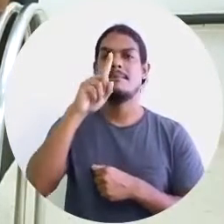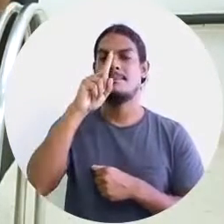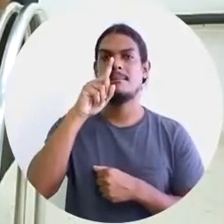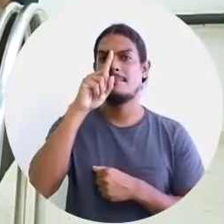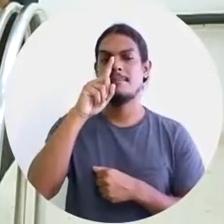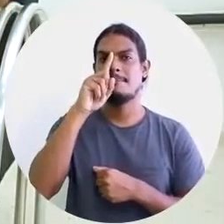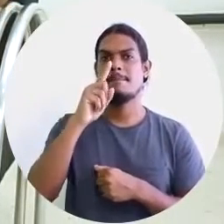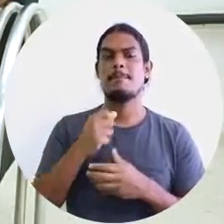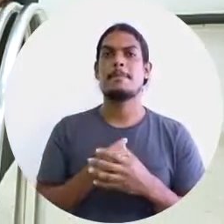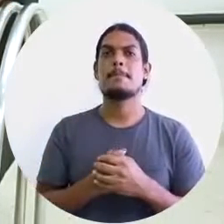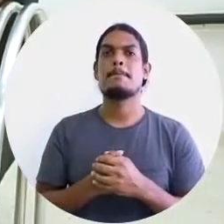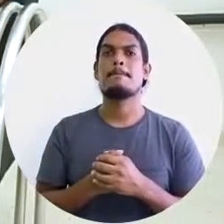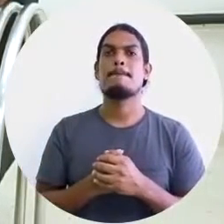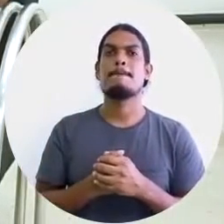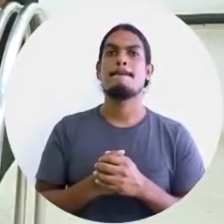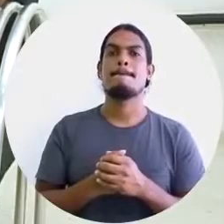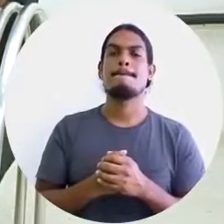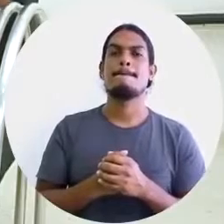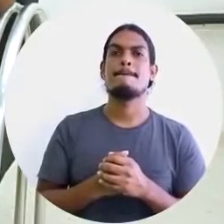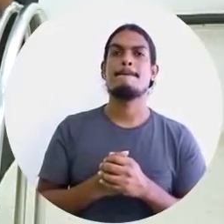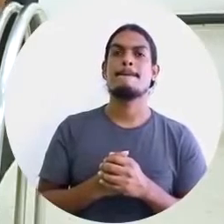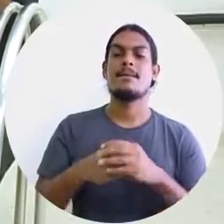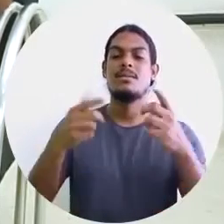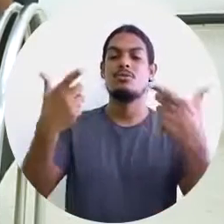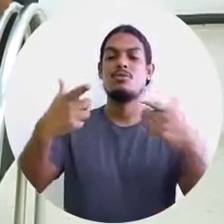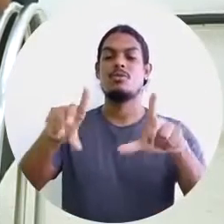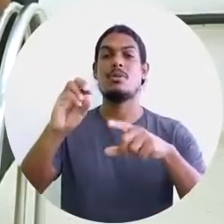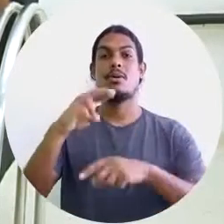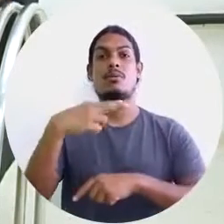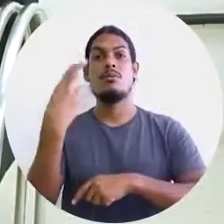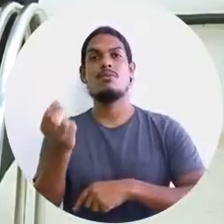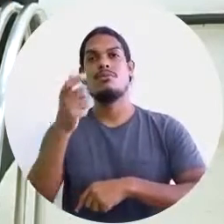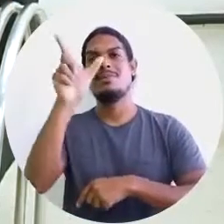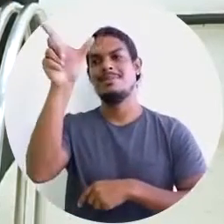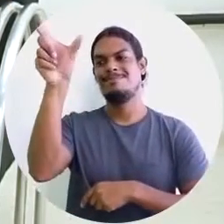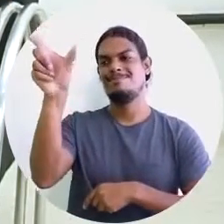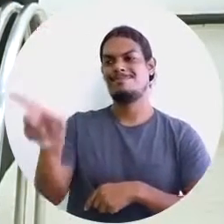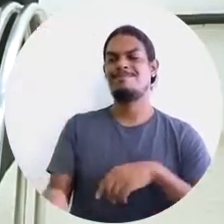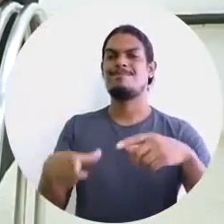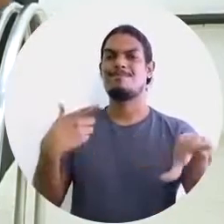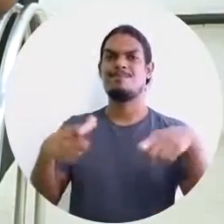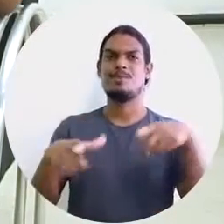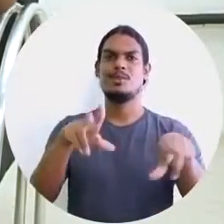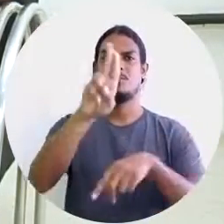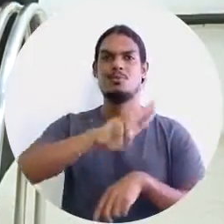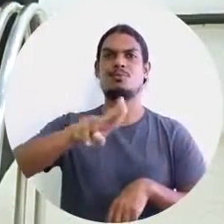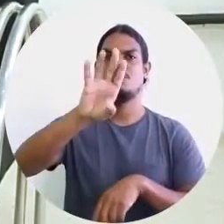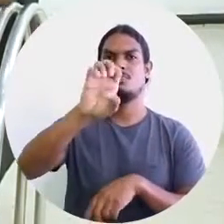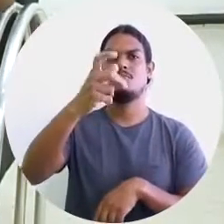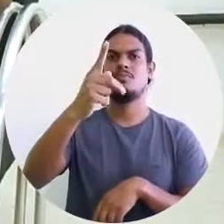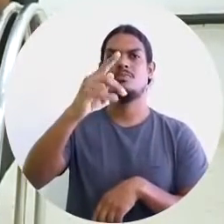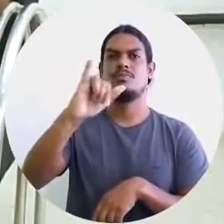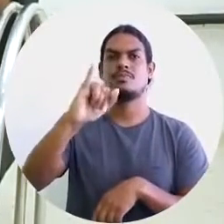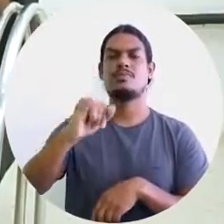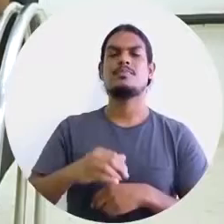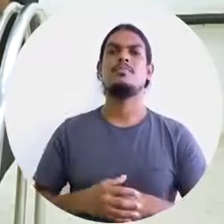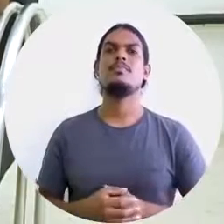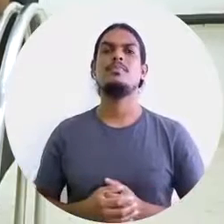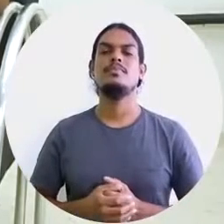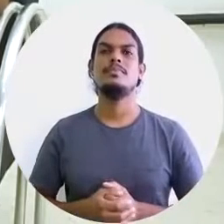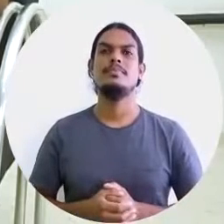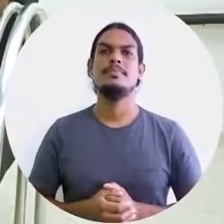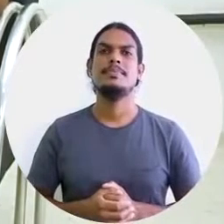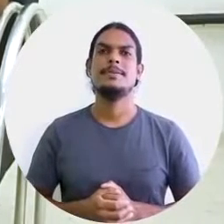essa contenção no funcionário, no trabalhador, que seria o EPI. Né? As outras duas situações é o